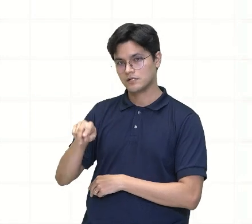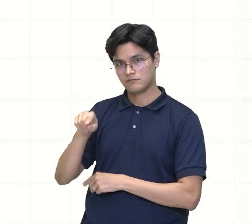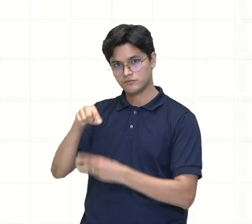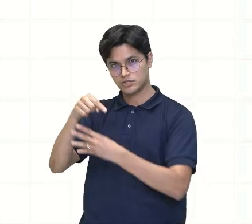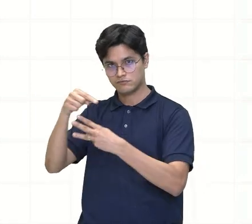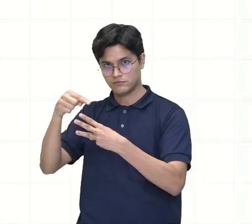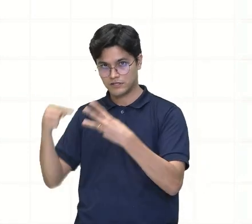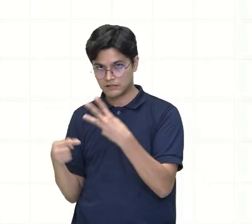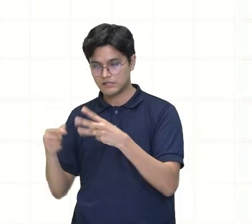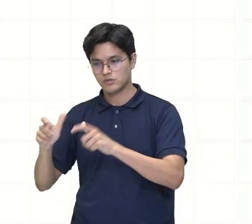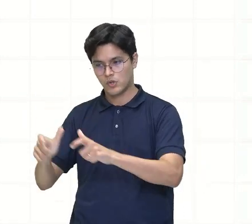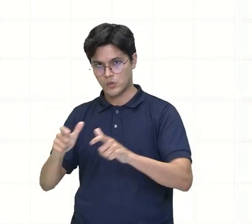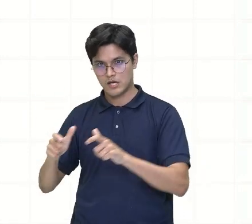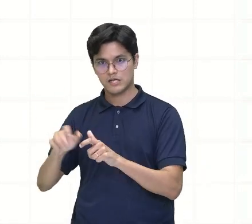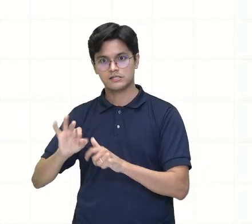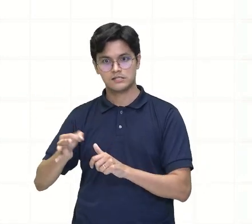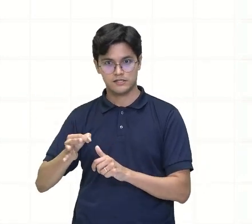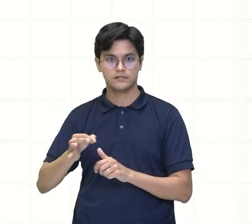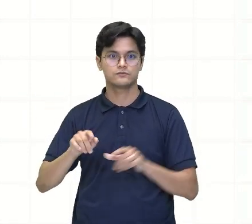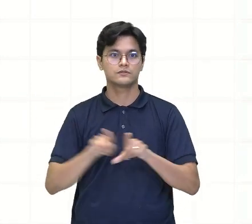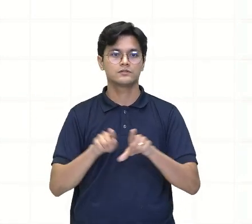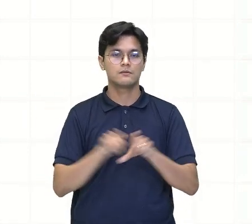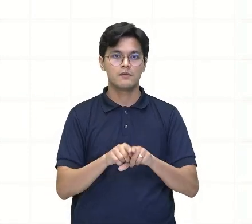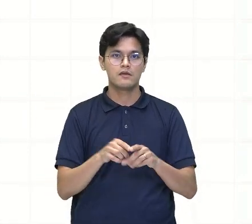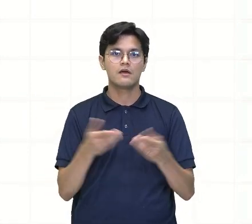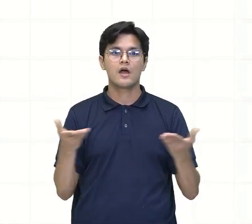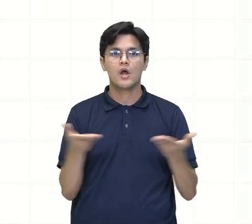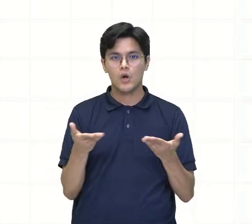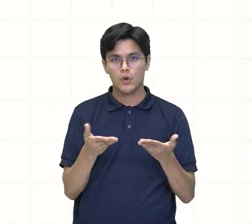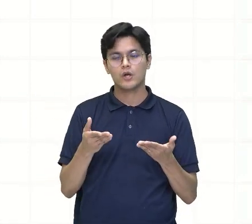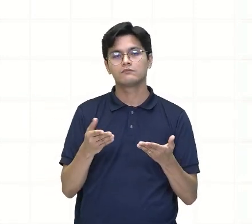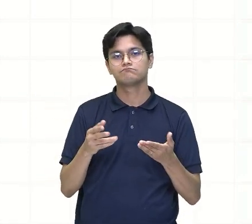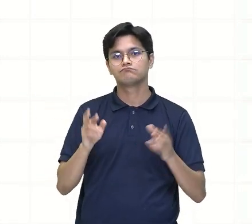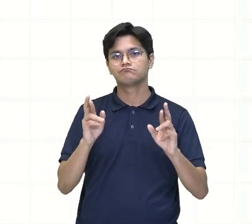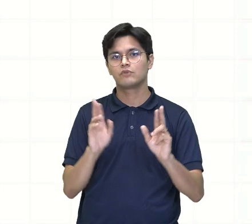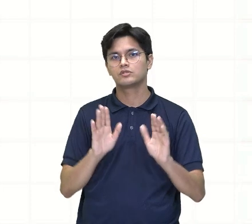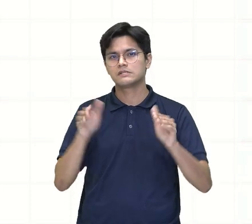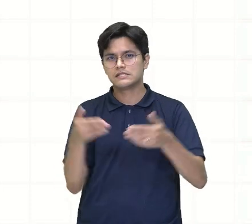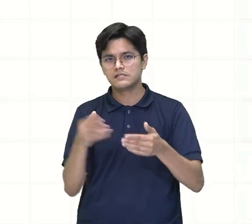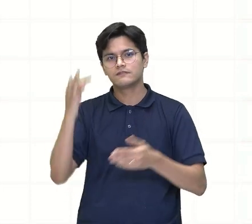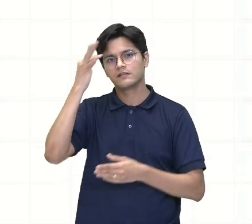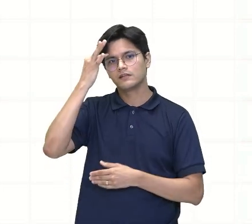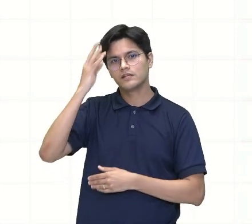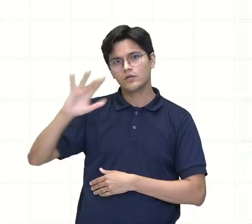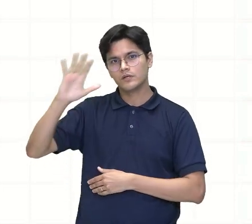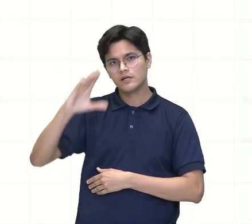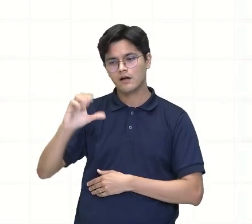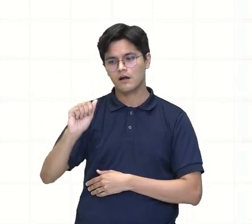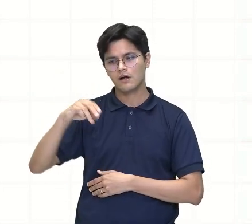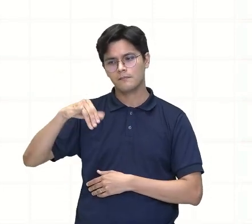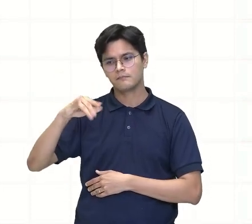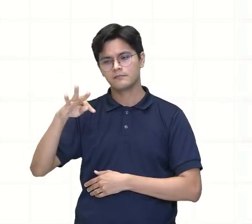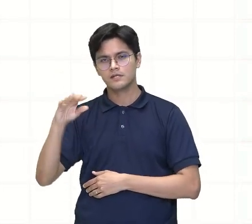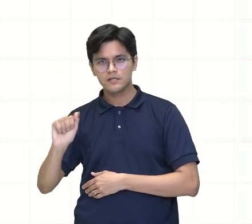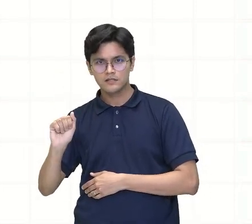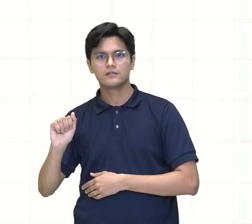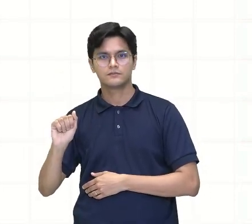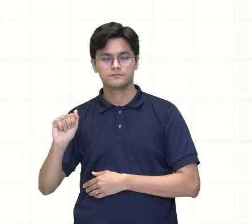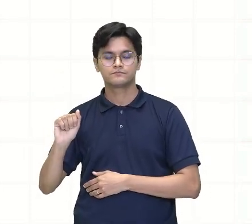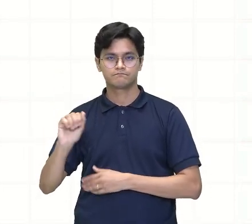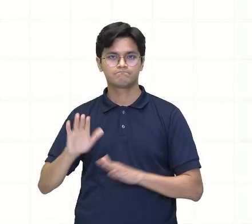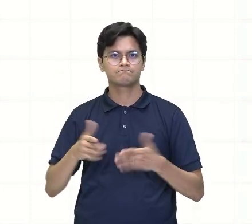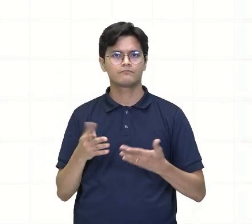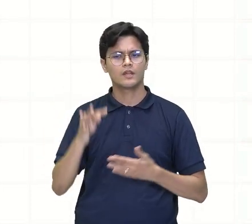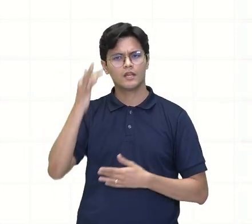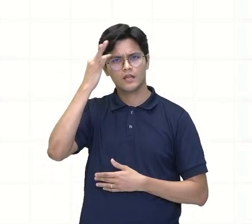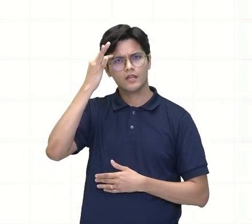teoria camita com referência à Etiópia. Mas o que tem a ver uma coisa com a outra? Bem, a teoria camita ela vai